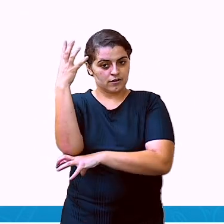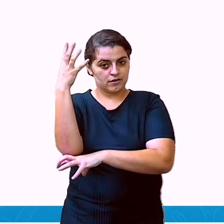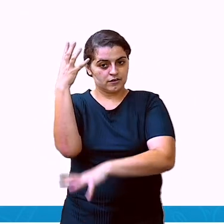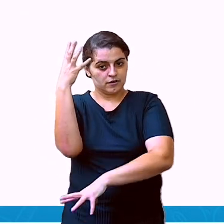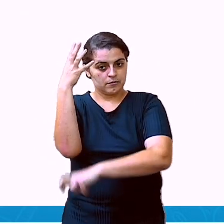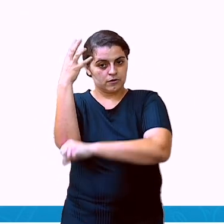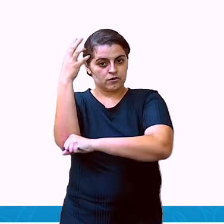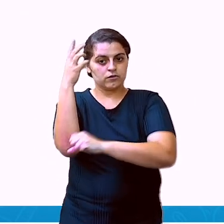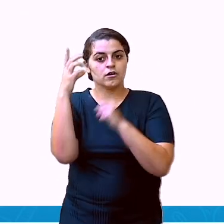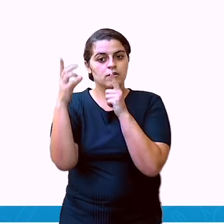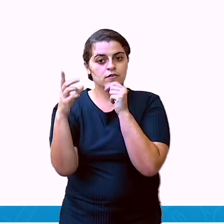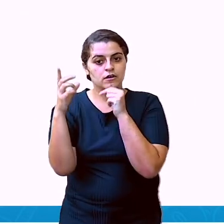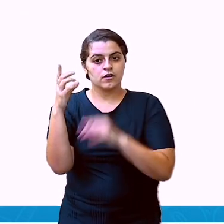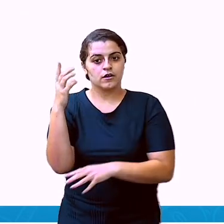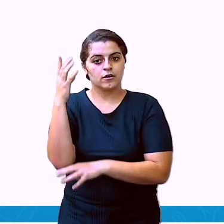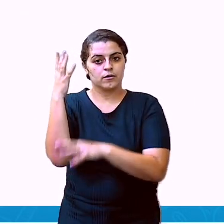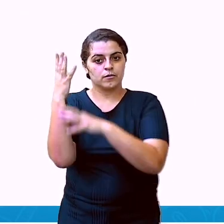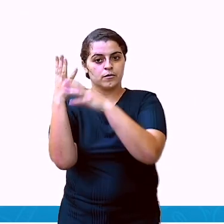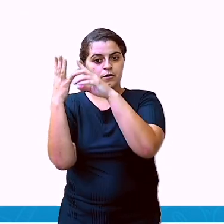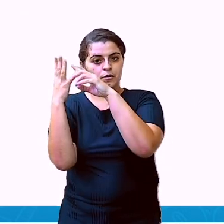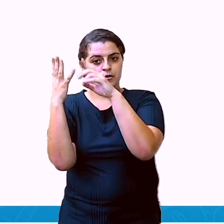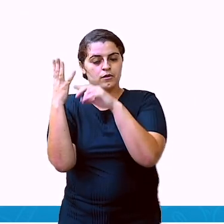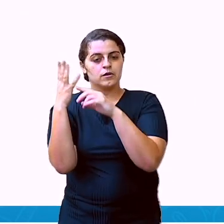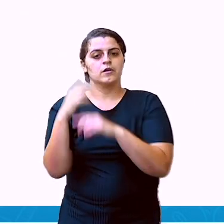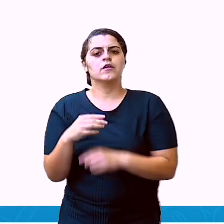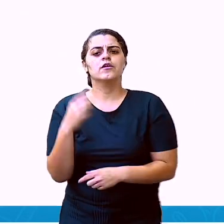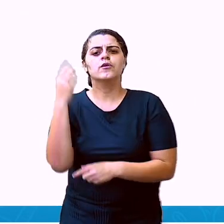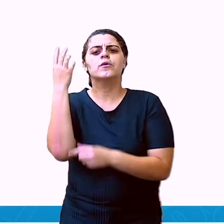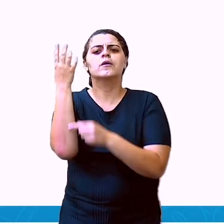água. E o caule?